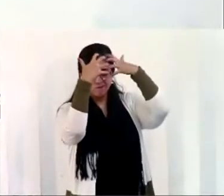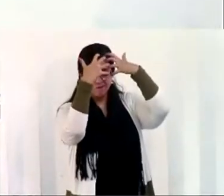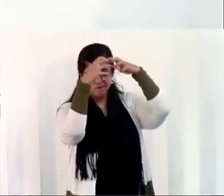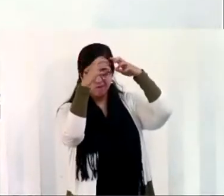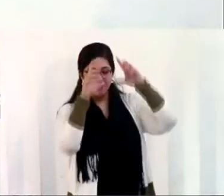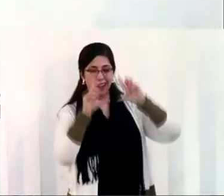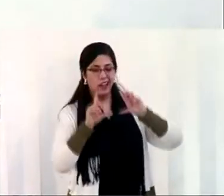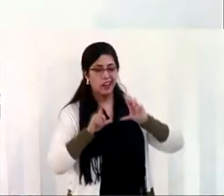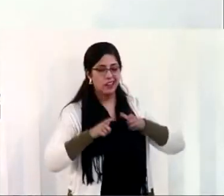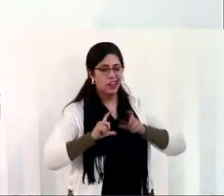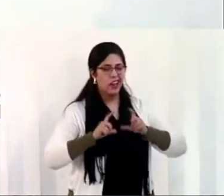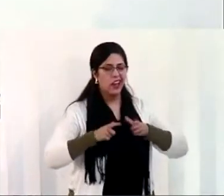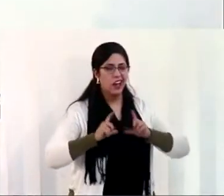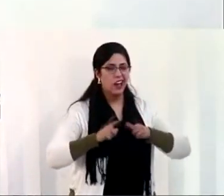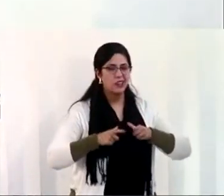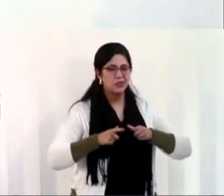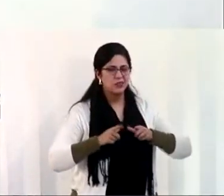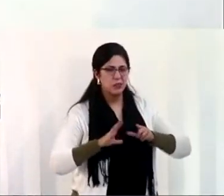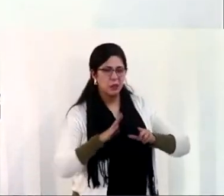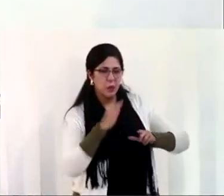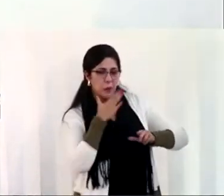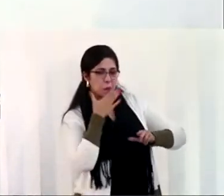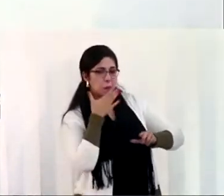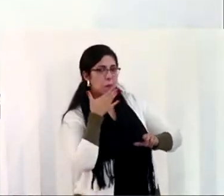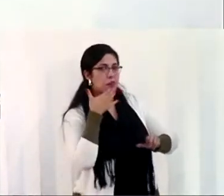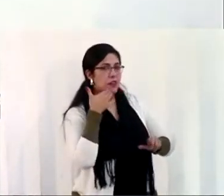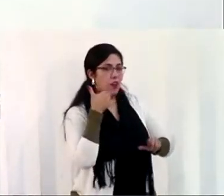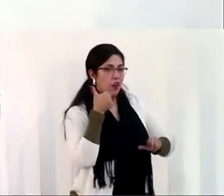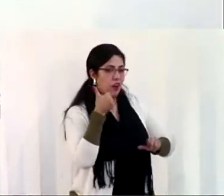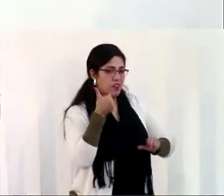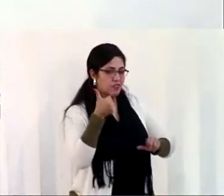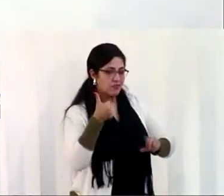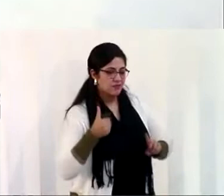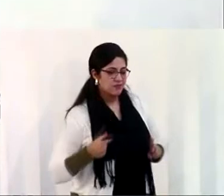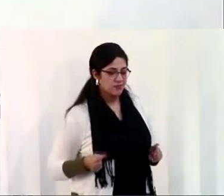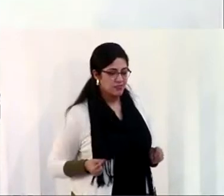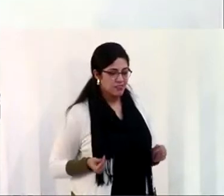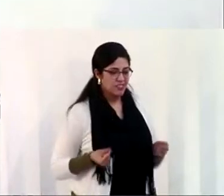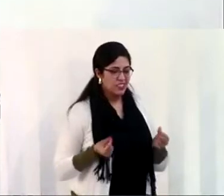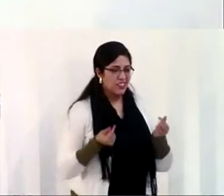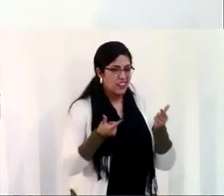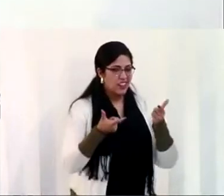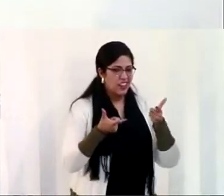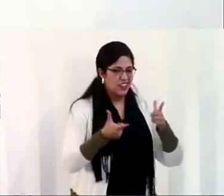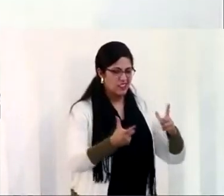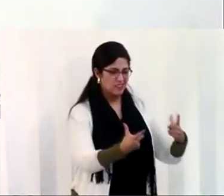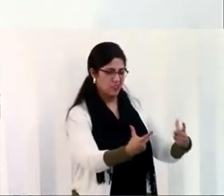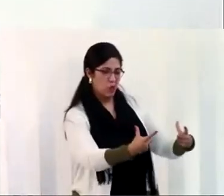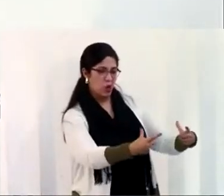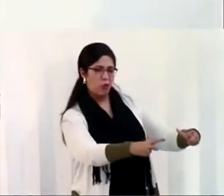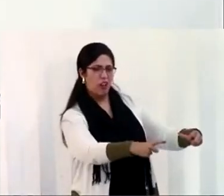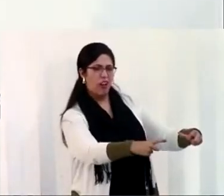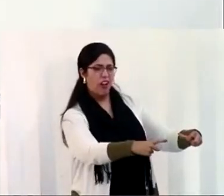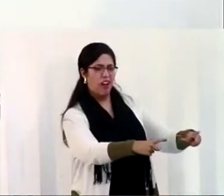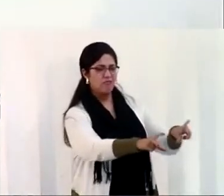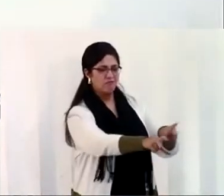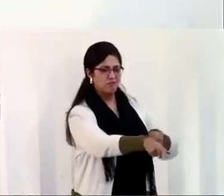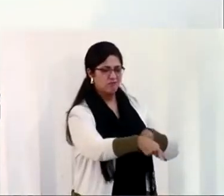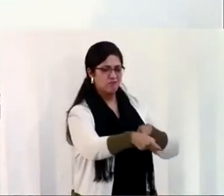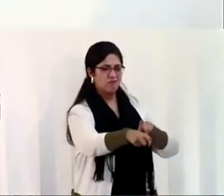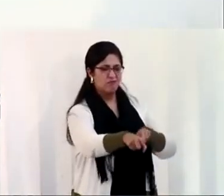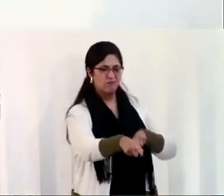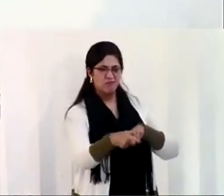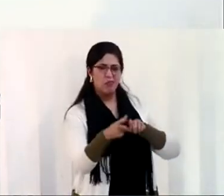começaram a ficar melhores para eles. Olha que coisa. Quando eles não precisaram mais depender tanto de